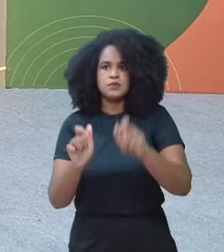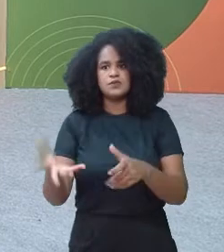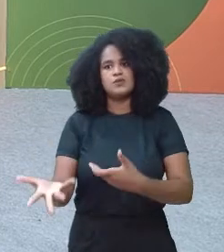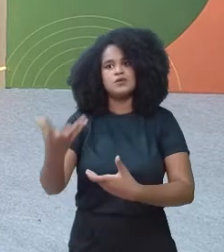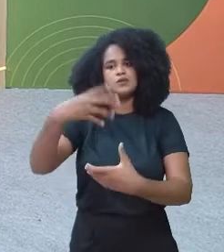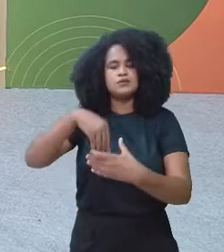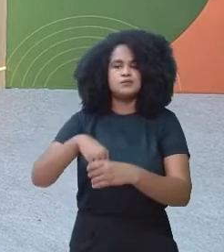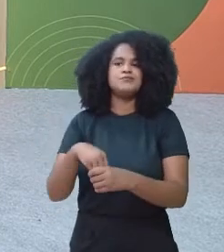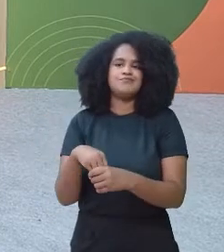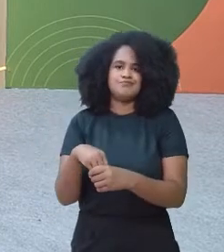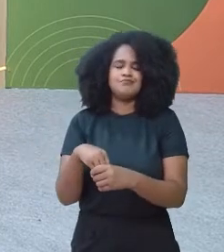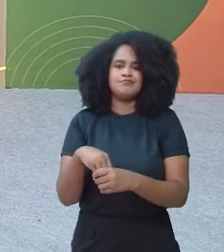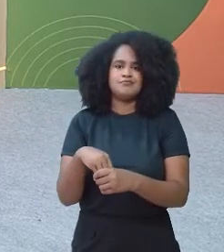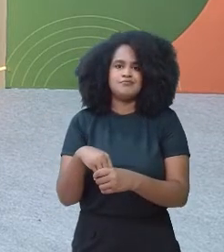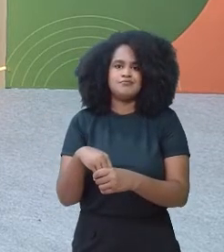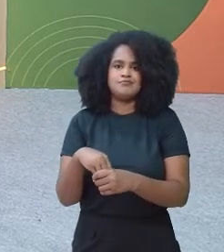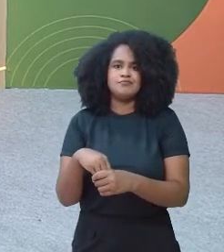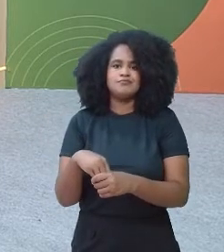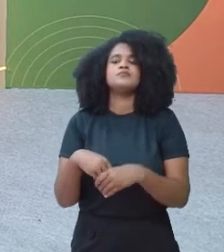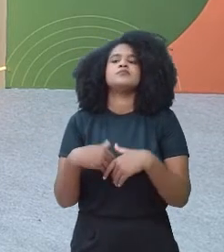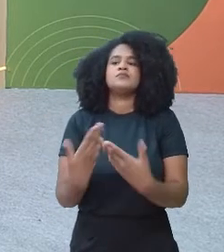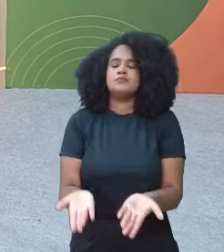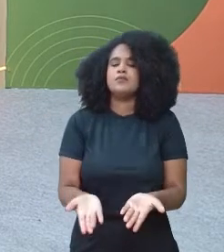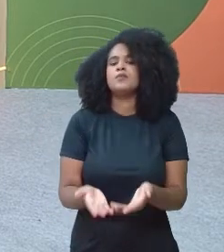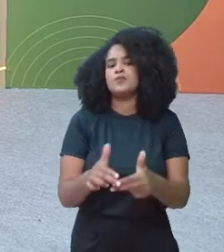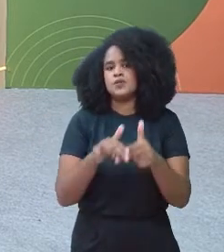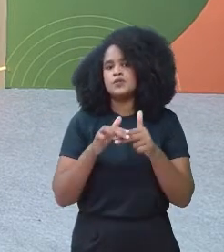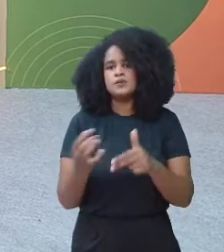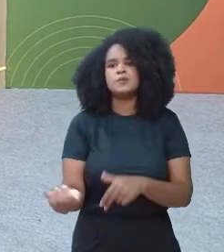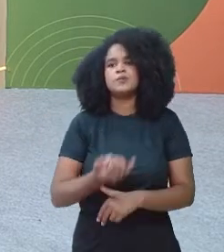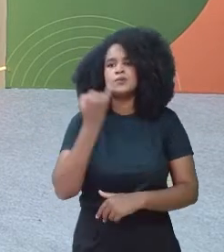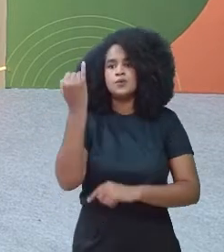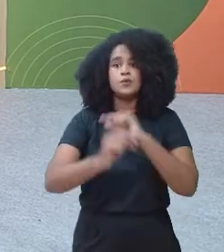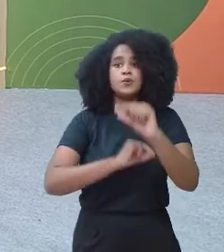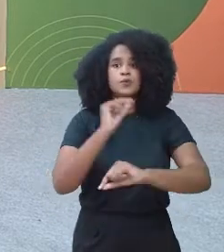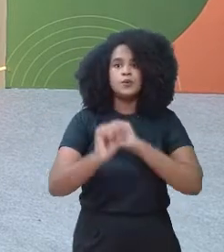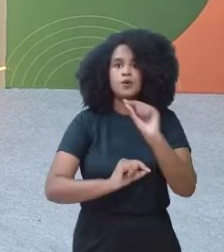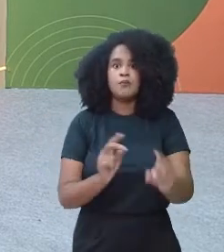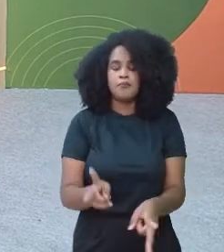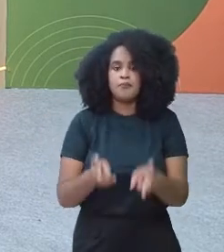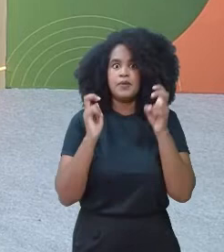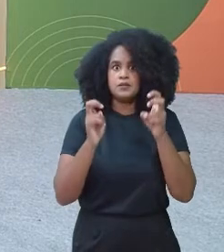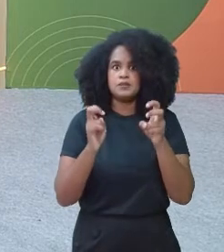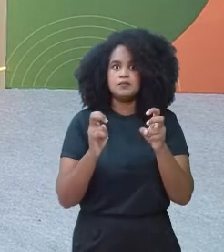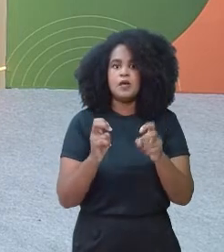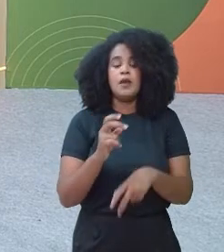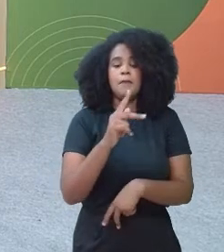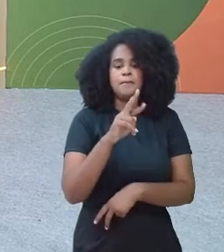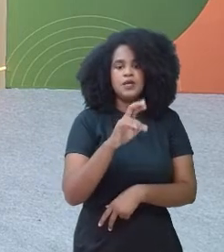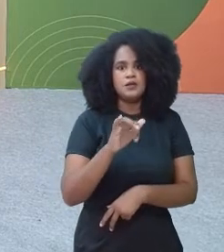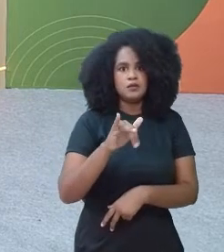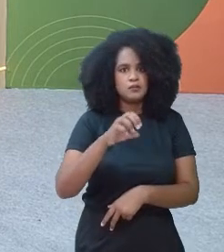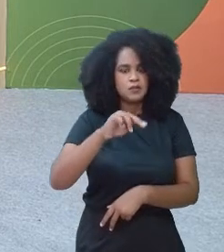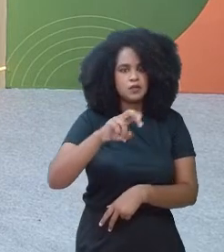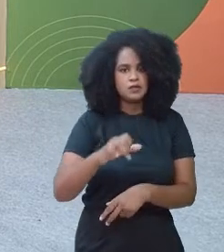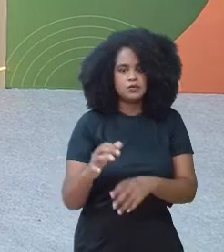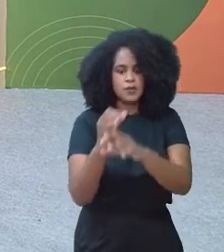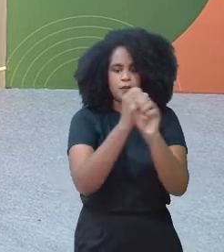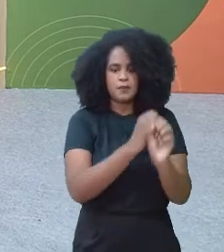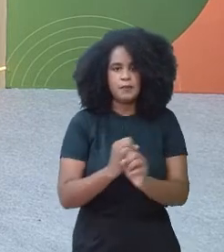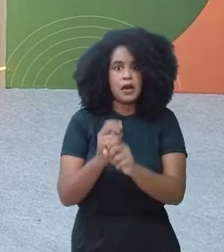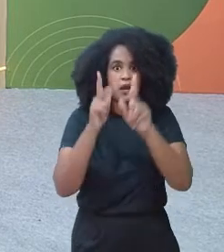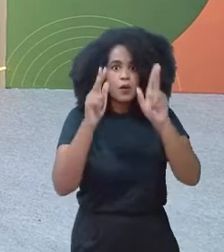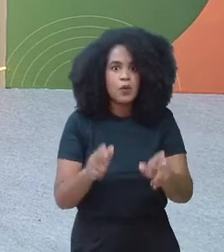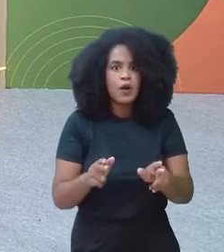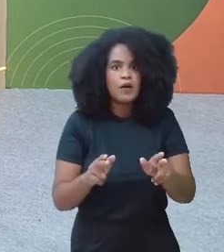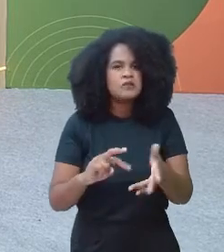dentro desse perímetro. Então, é importante essa observação que ter perímetros iguais não significa que a gente vai